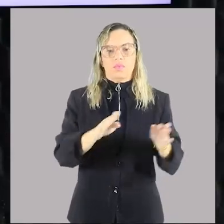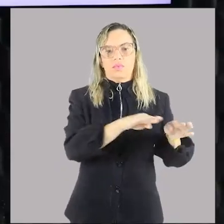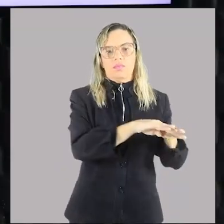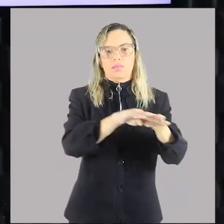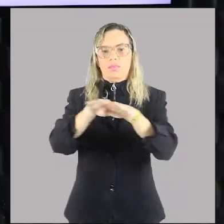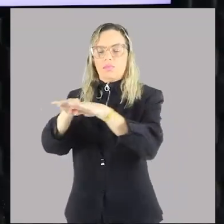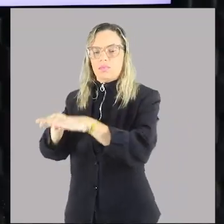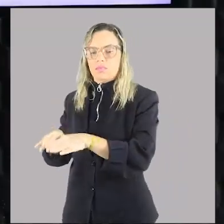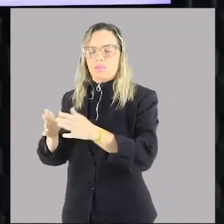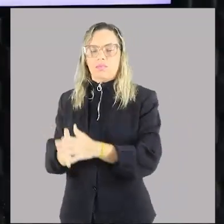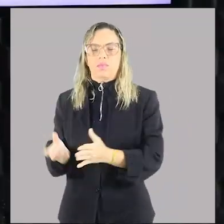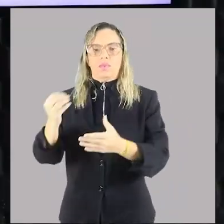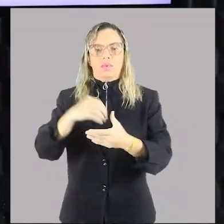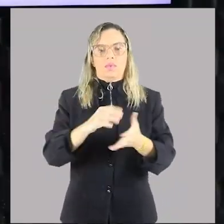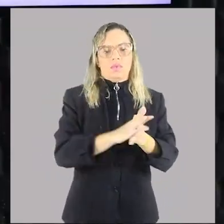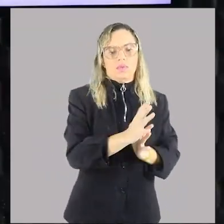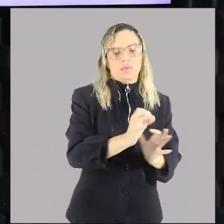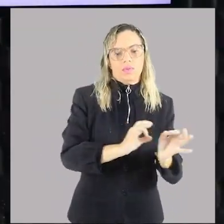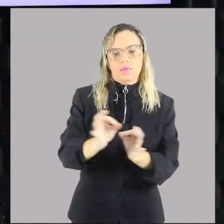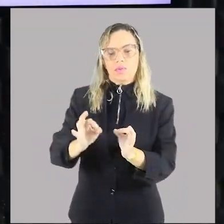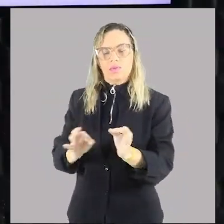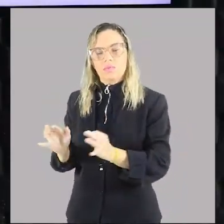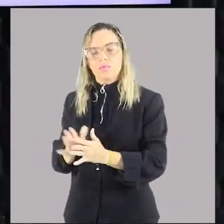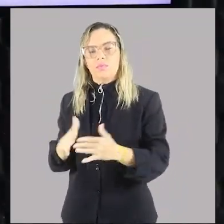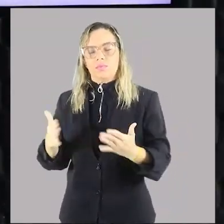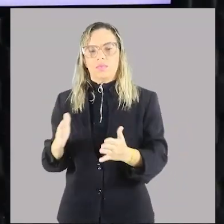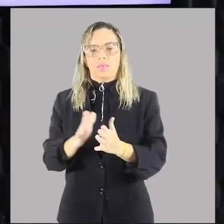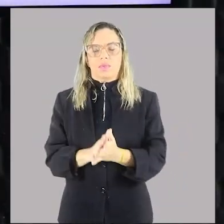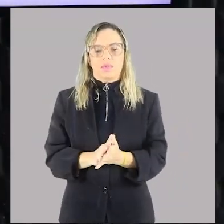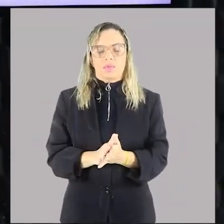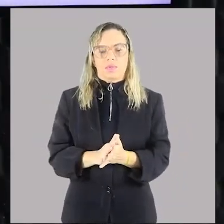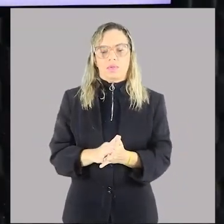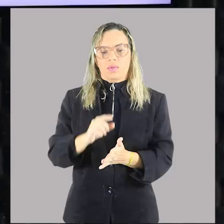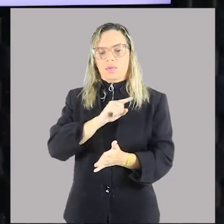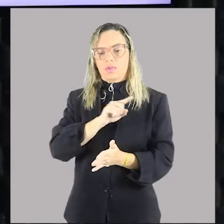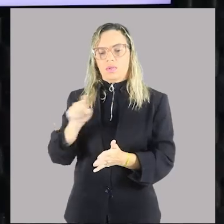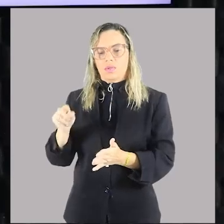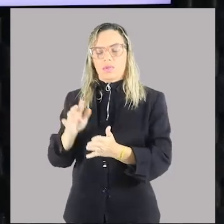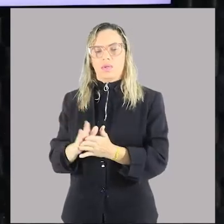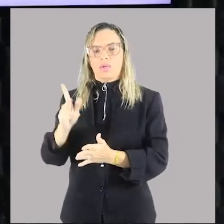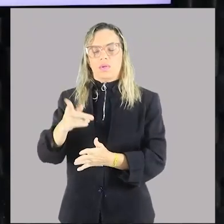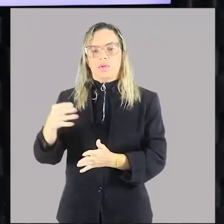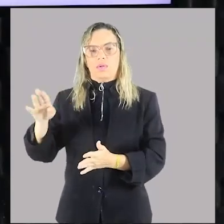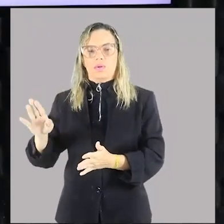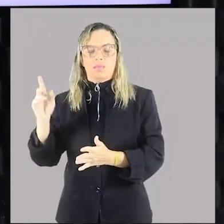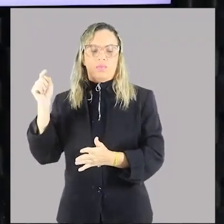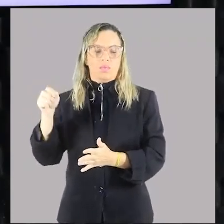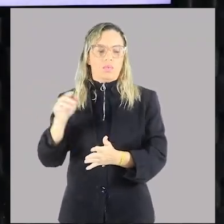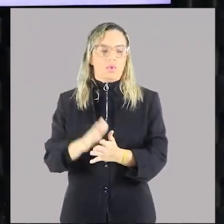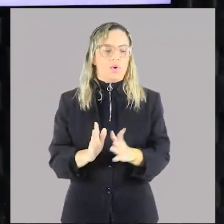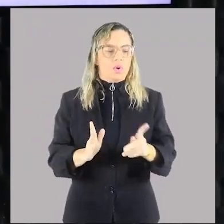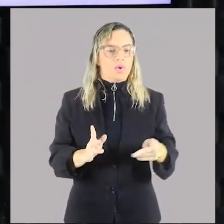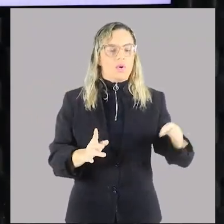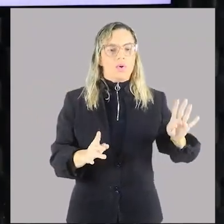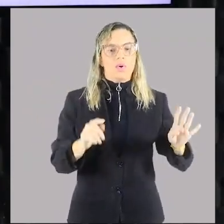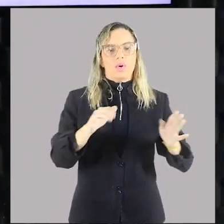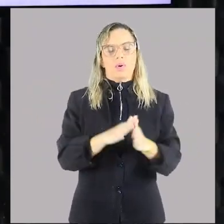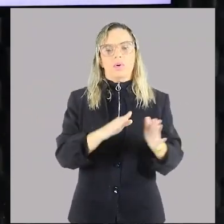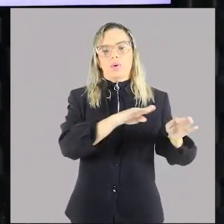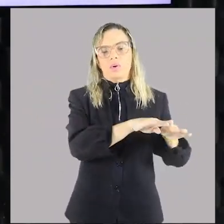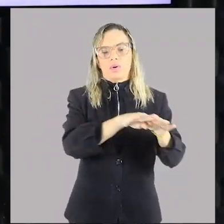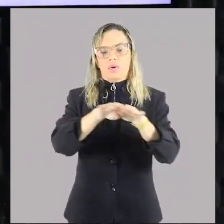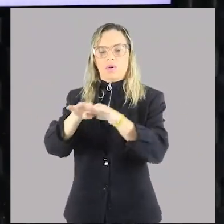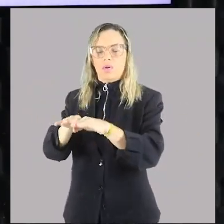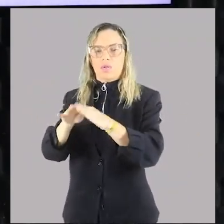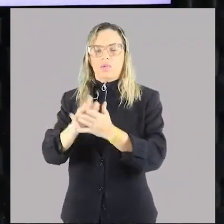dentro, internamente, da administração pública direta e indireta, nem entre a administração pública direta e a administração pública indireta. Não